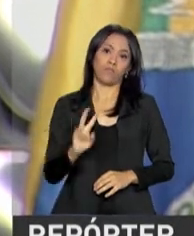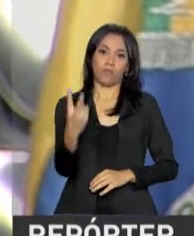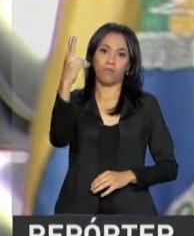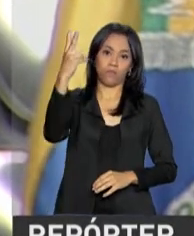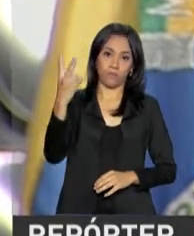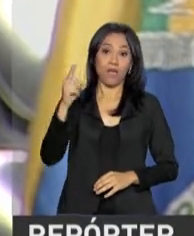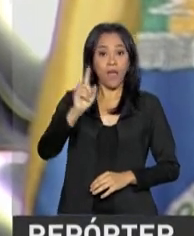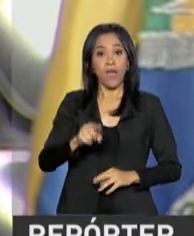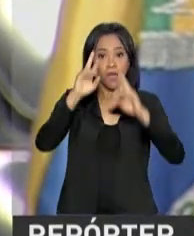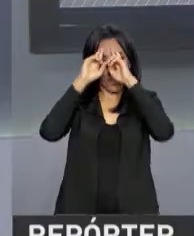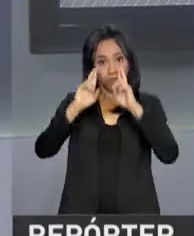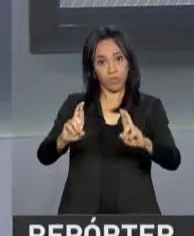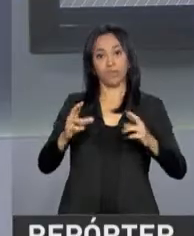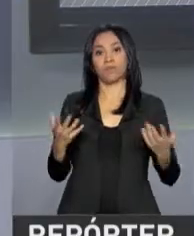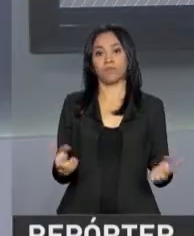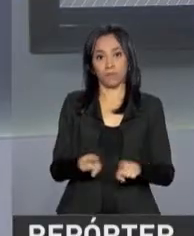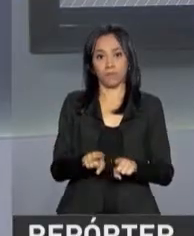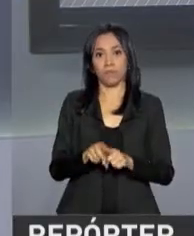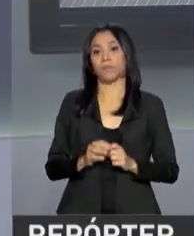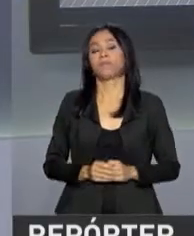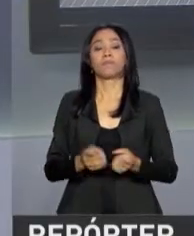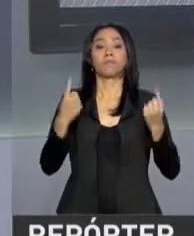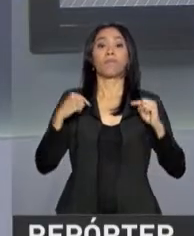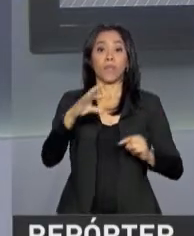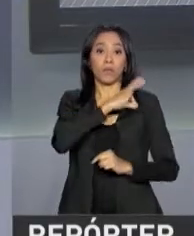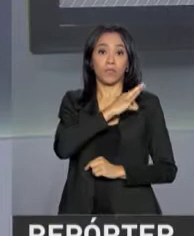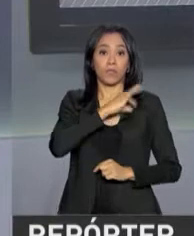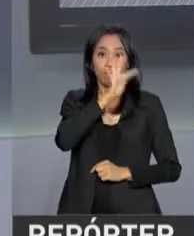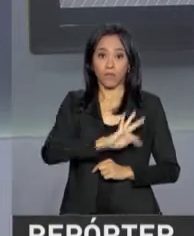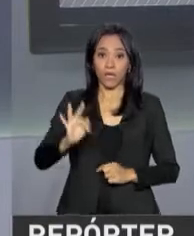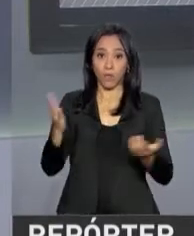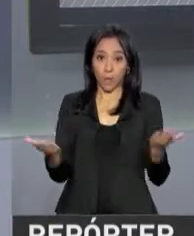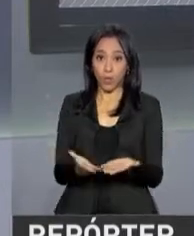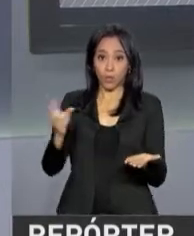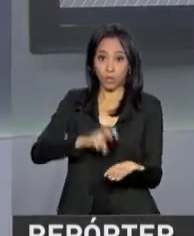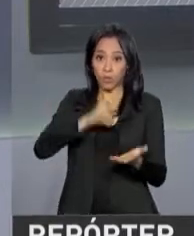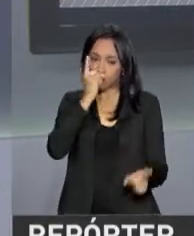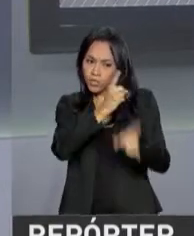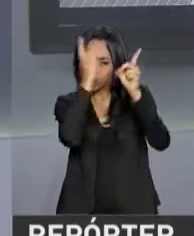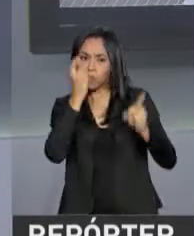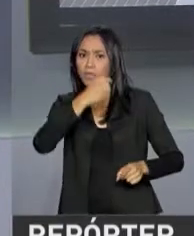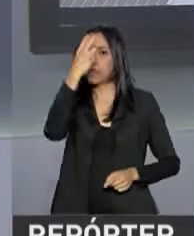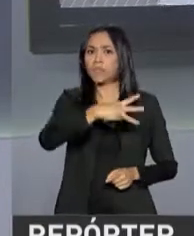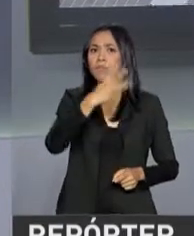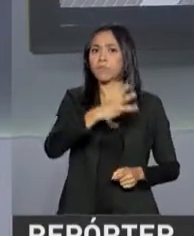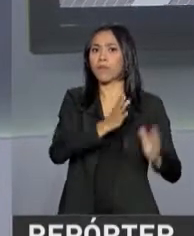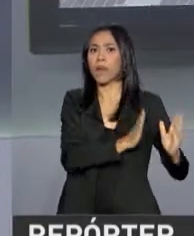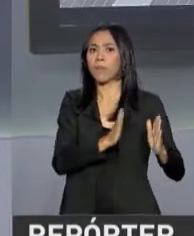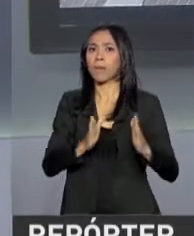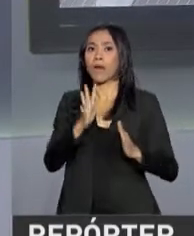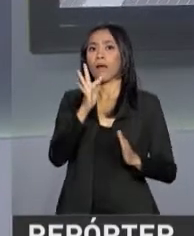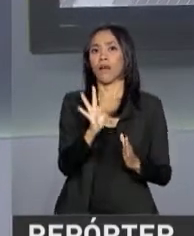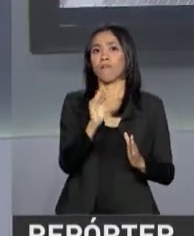à instituição policial ea polícia federal deflagrou na manhã de hoje a terceira fase da operação carne é fraca